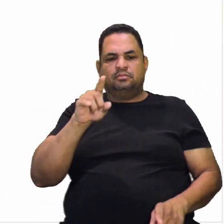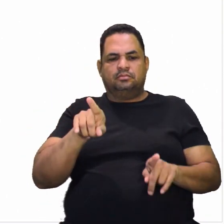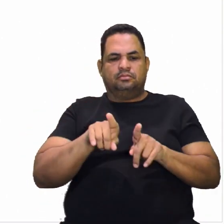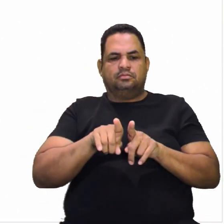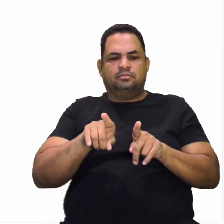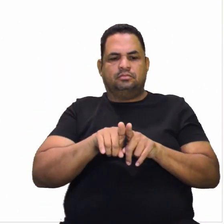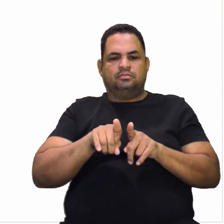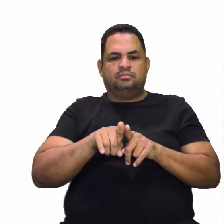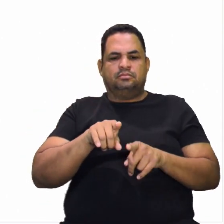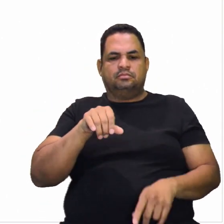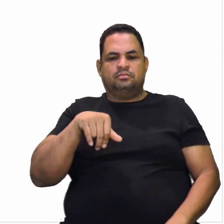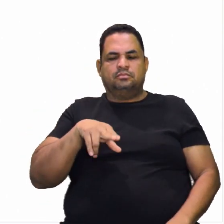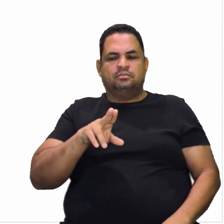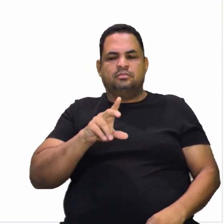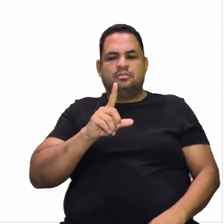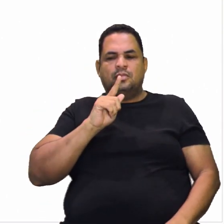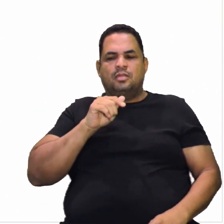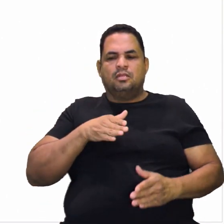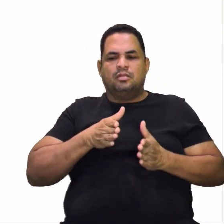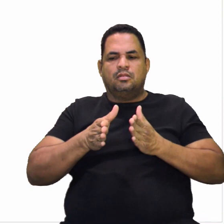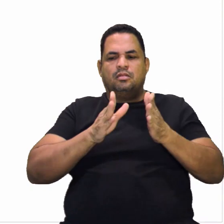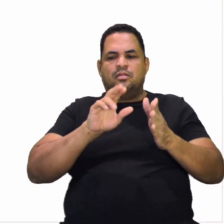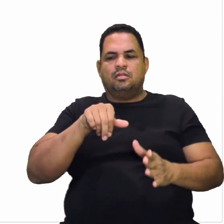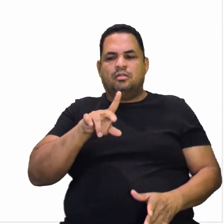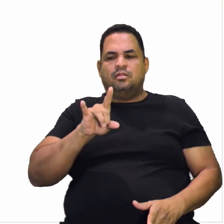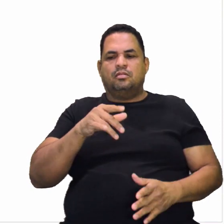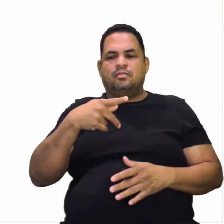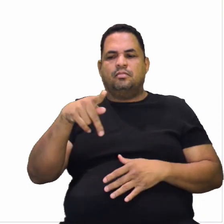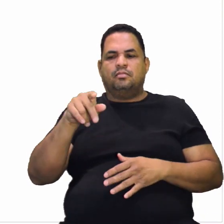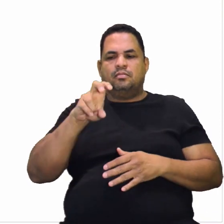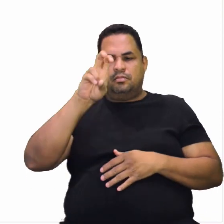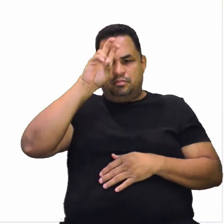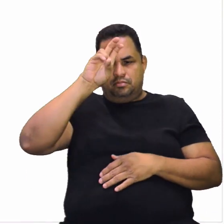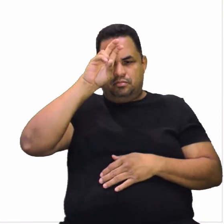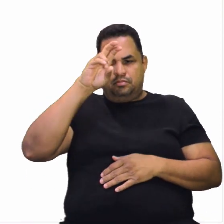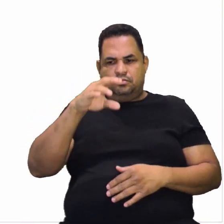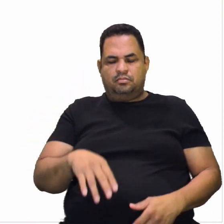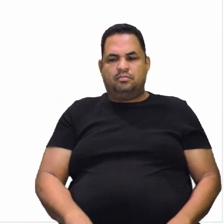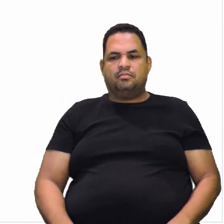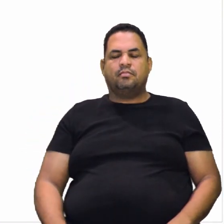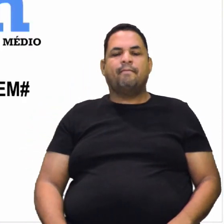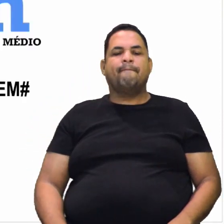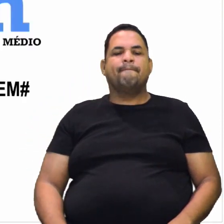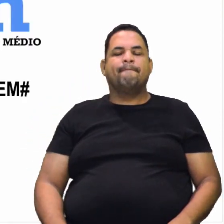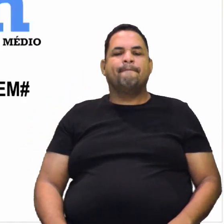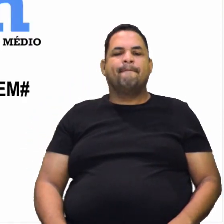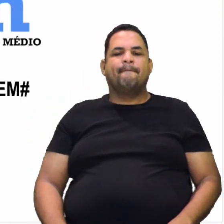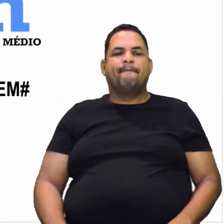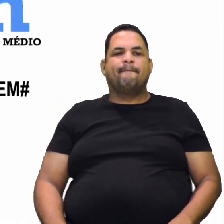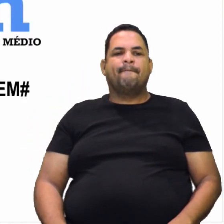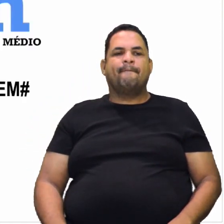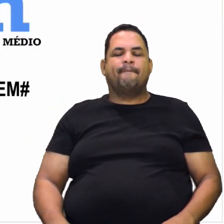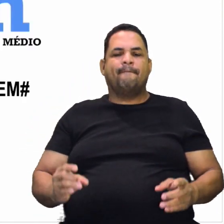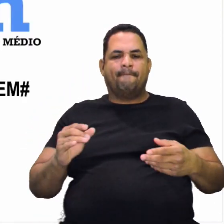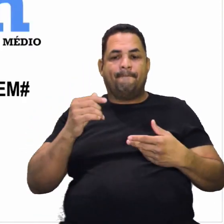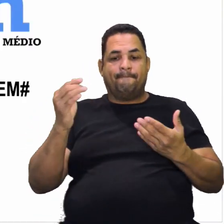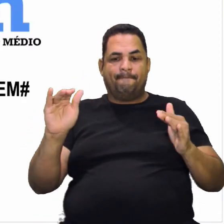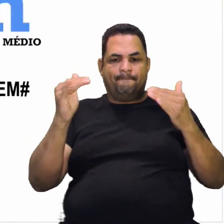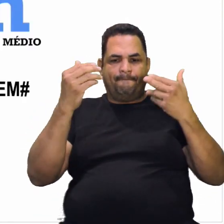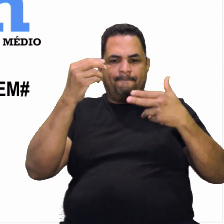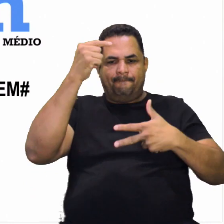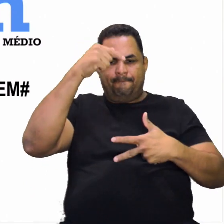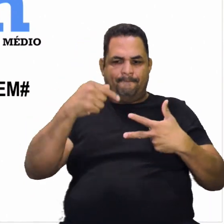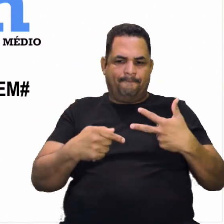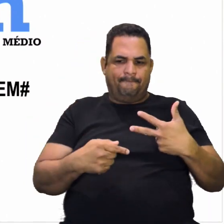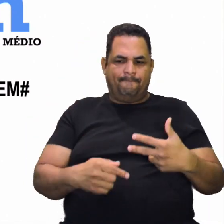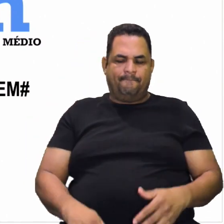da importância do Rio Nilo para os egípcios. Se liga no Enem.